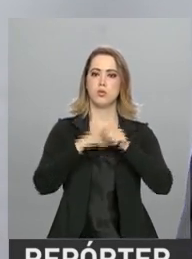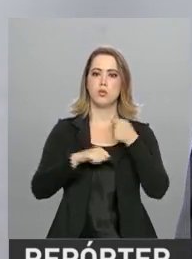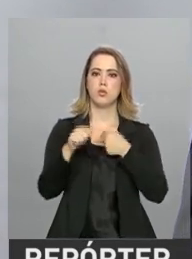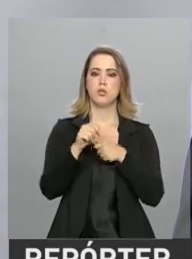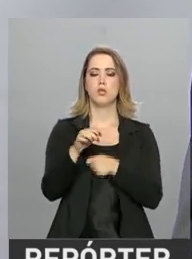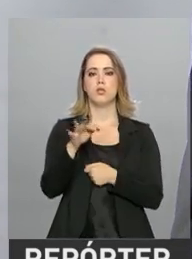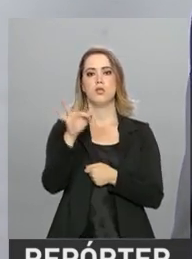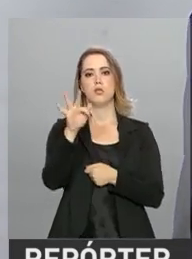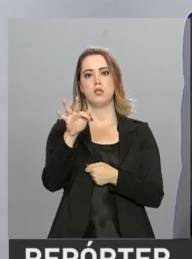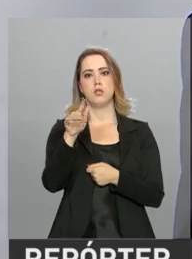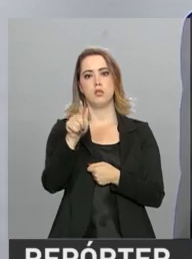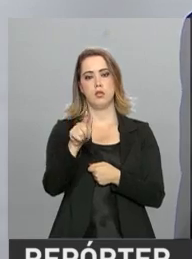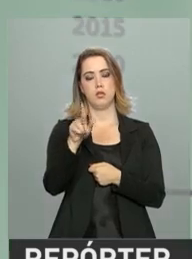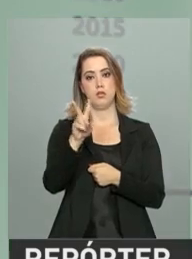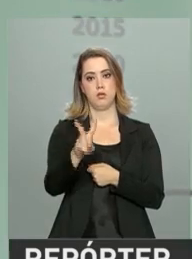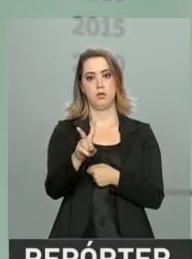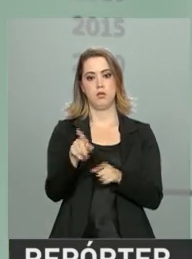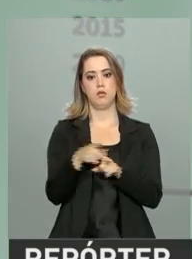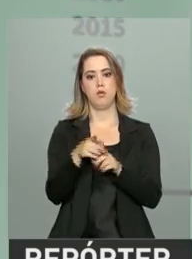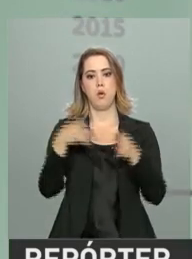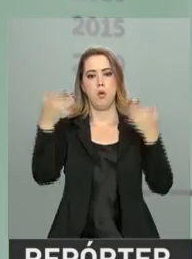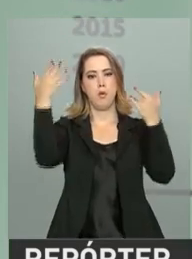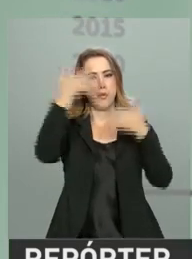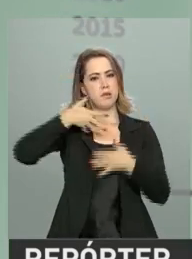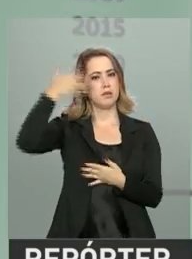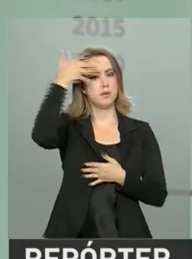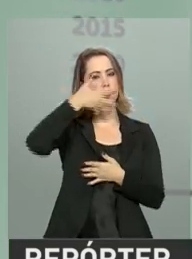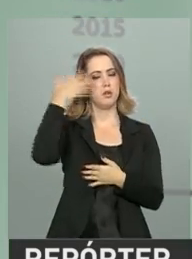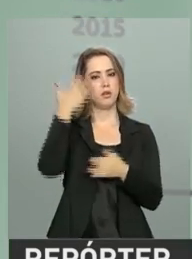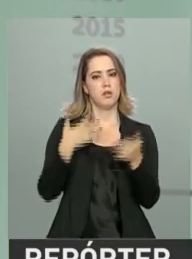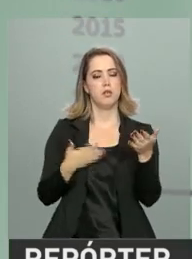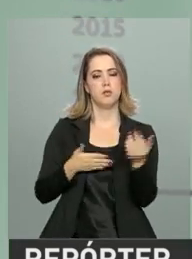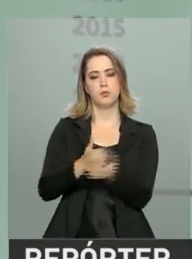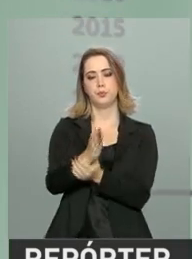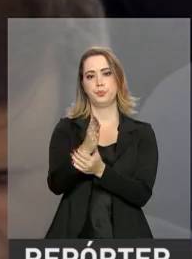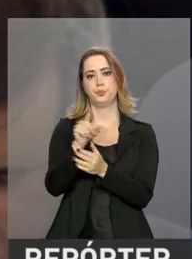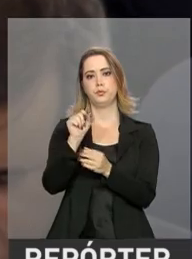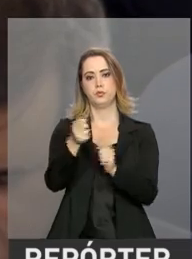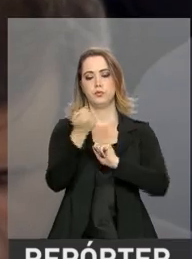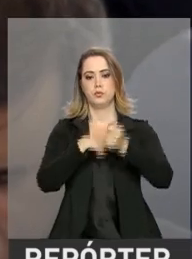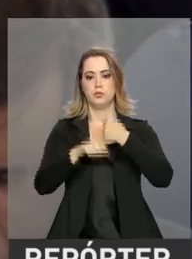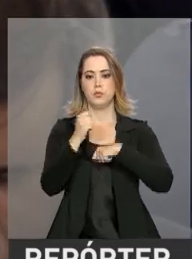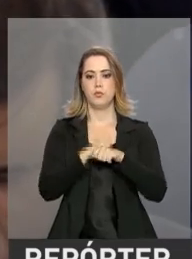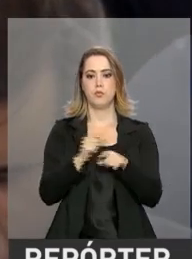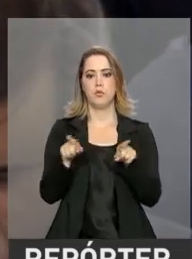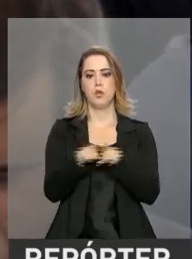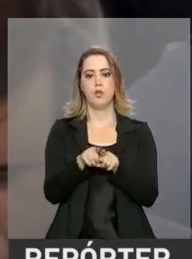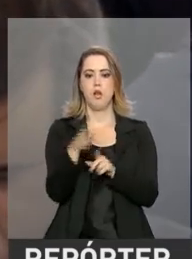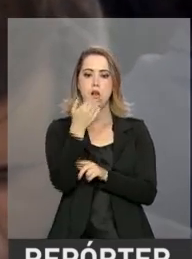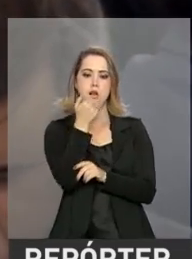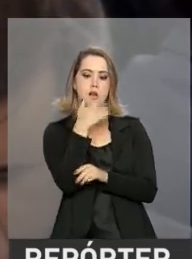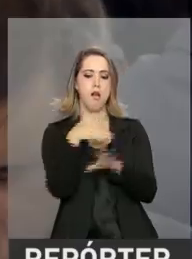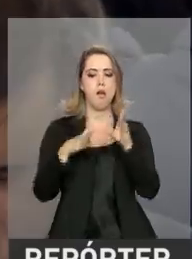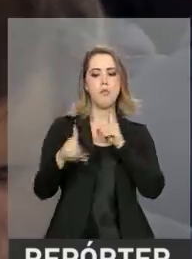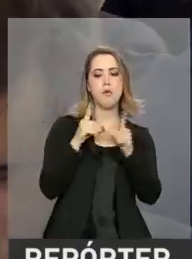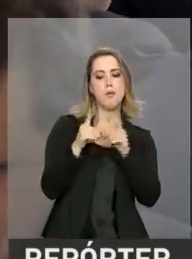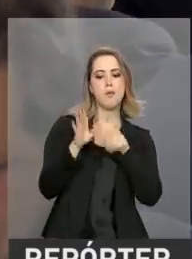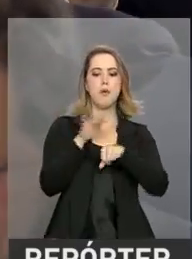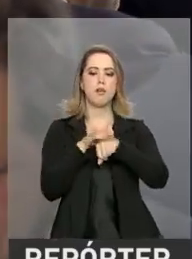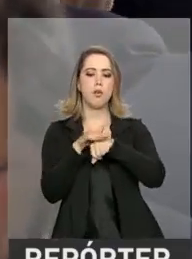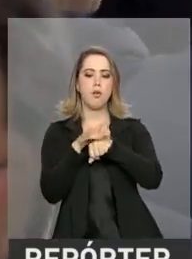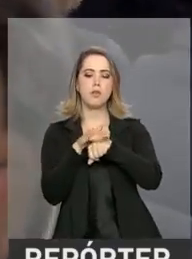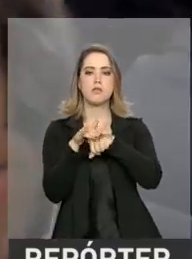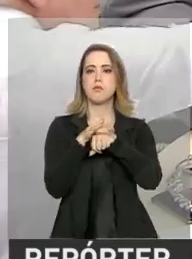Getúlio Vargas, fizeram a palestra sobre a importância da aprovação das medidas econômicas. No cardápio, muita conversa. Tudo